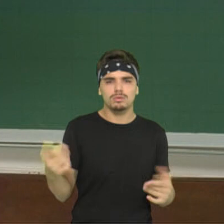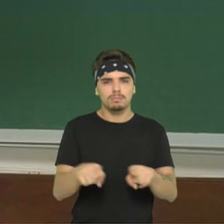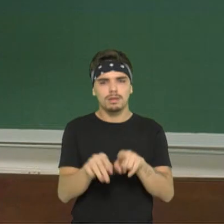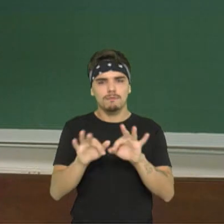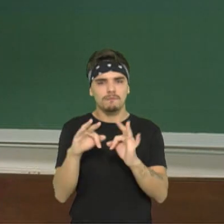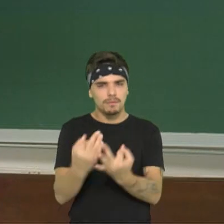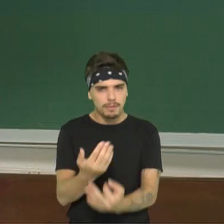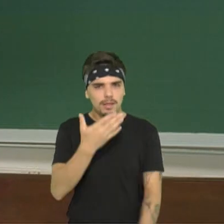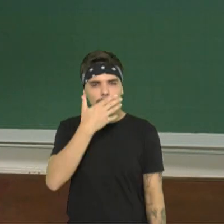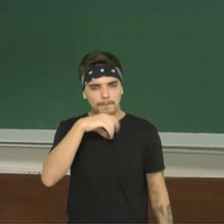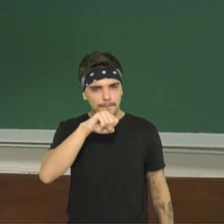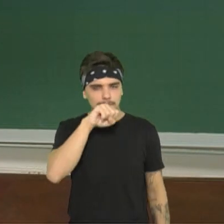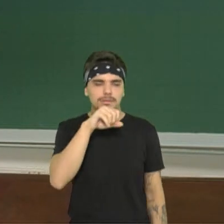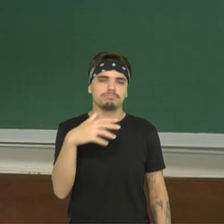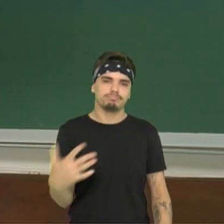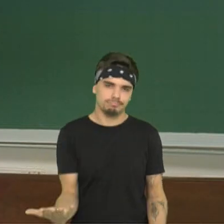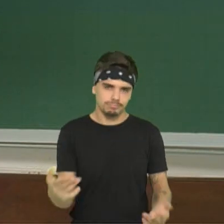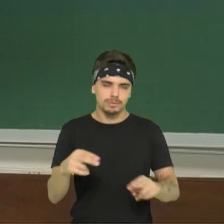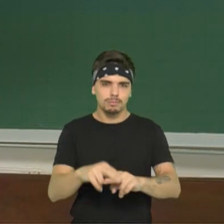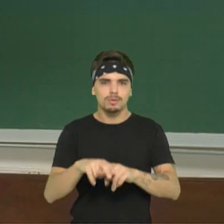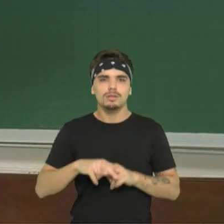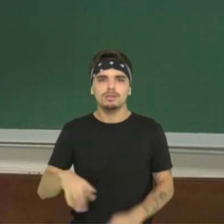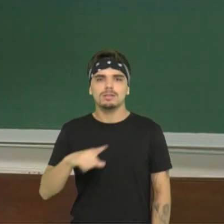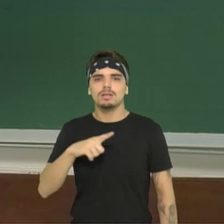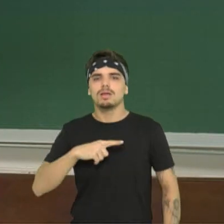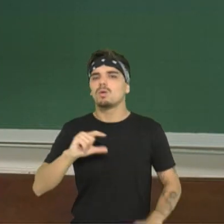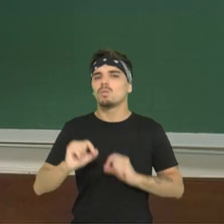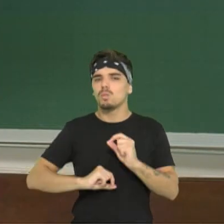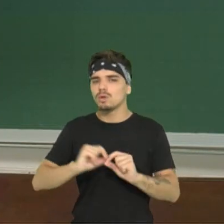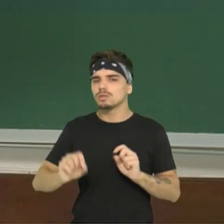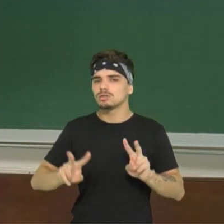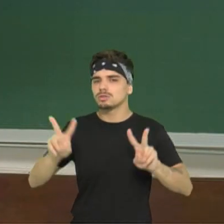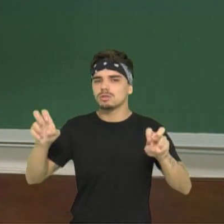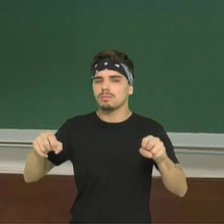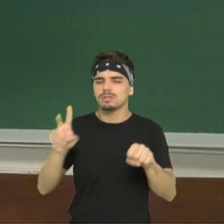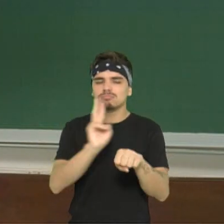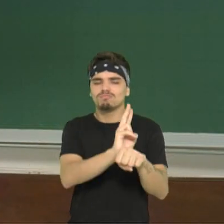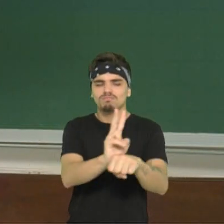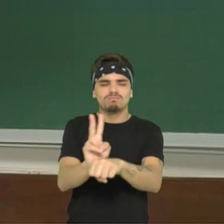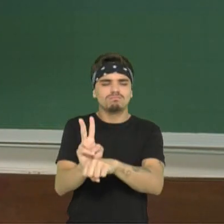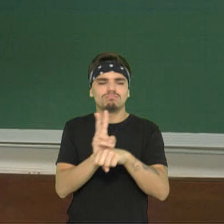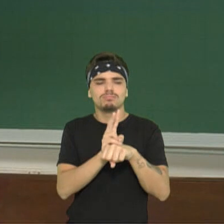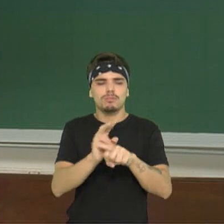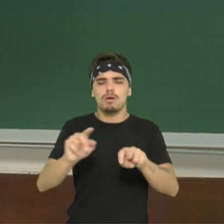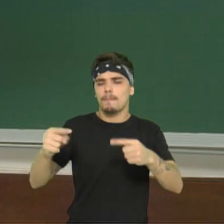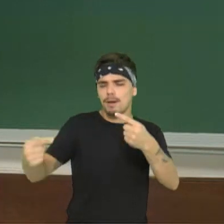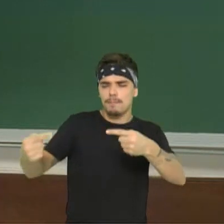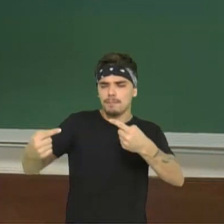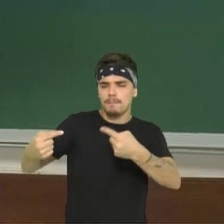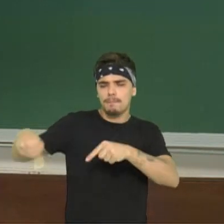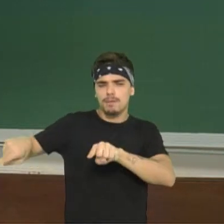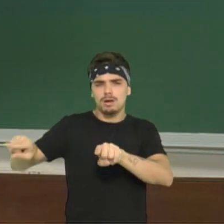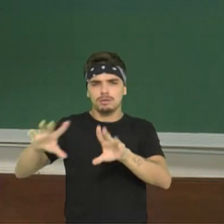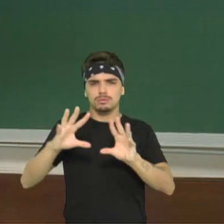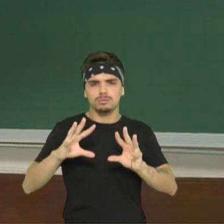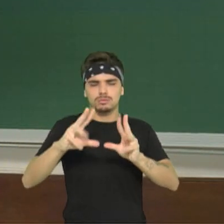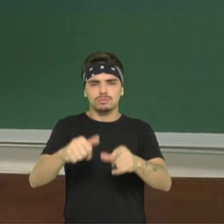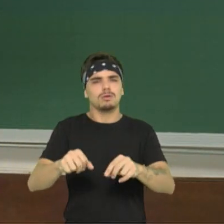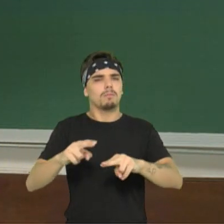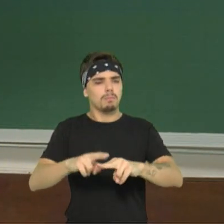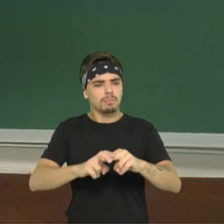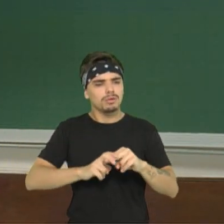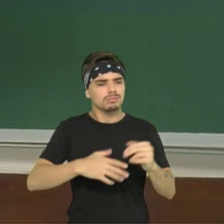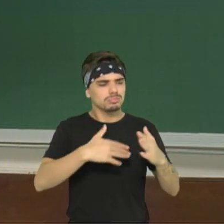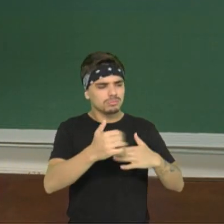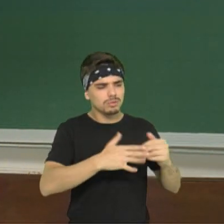pais. Então, o tempo inteiro se criava uma situação ali de vigilância de todos contra todos. Qualquer um pode ser